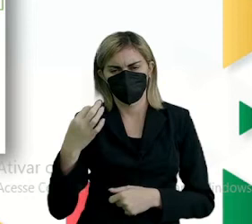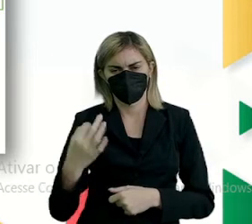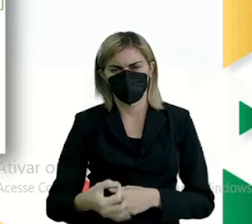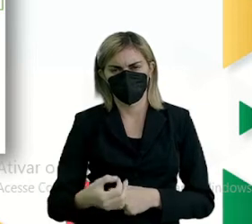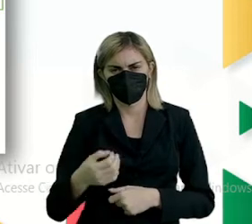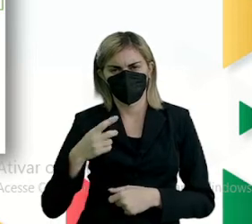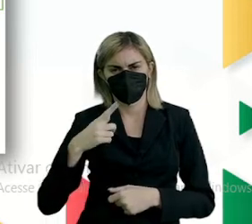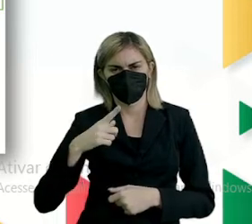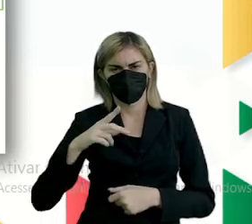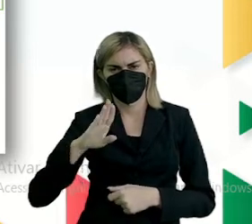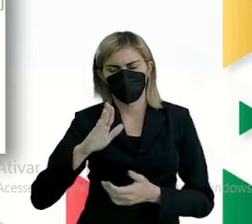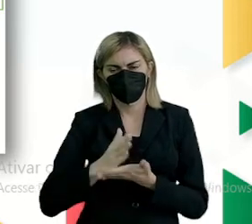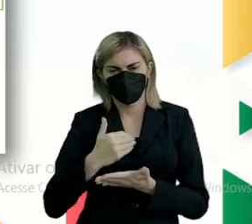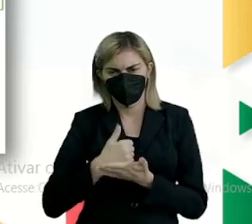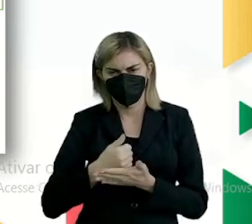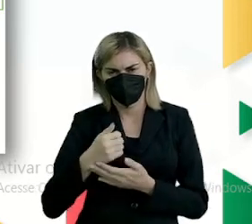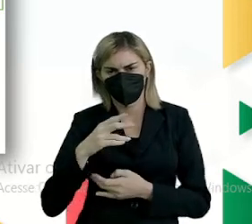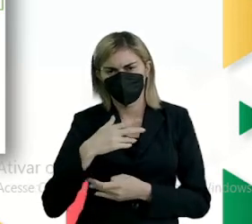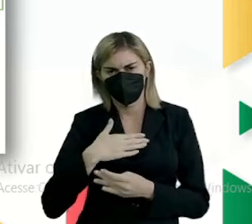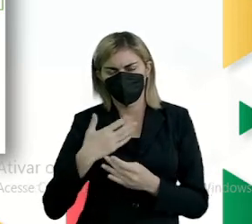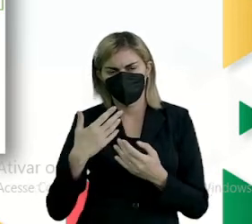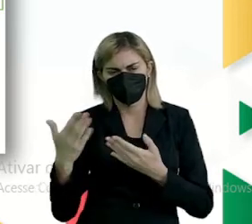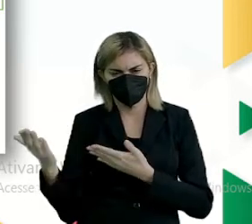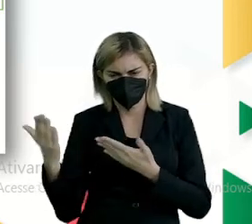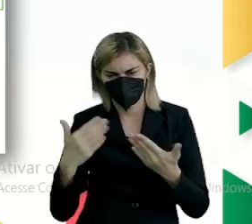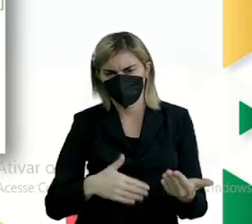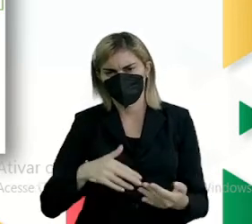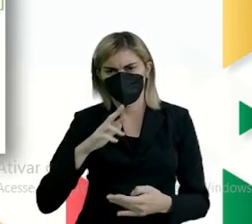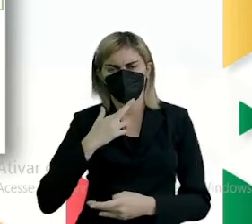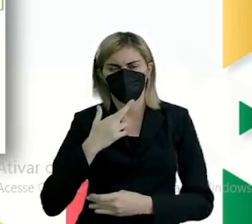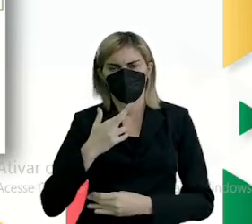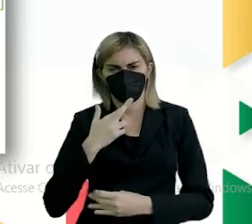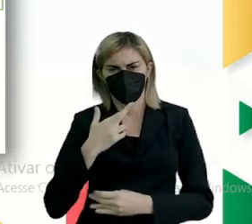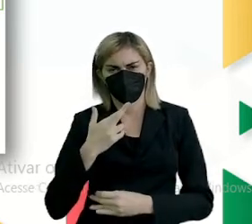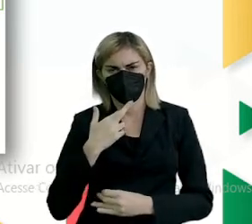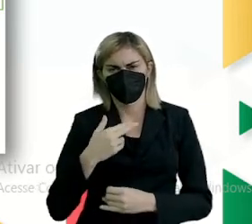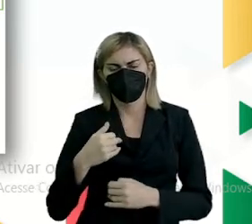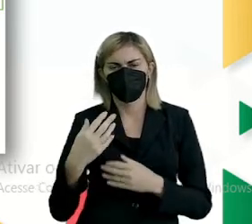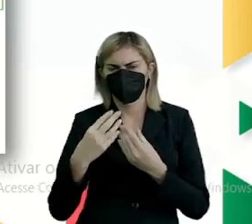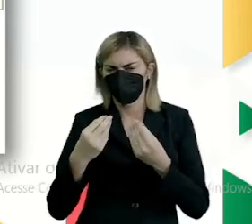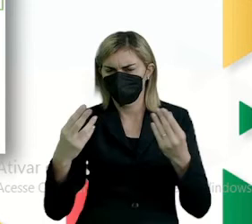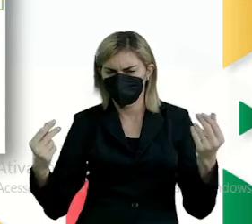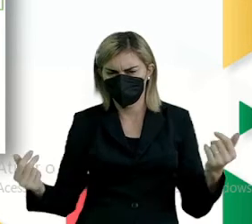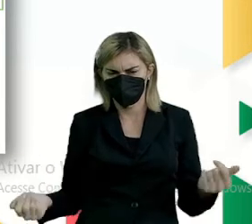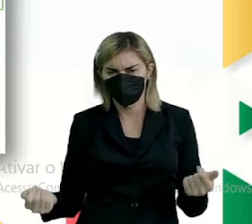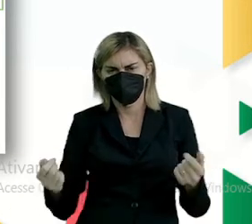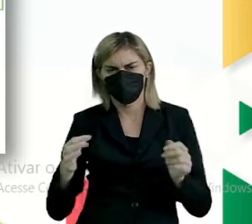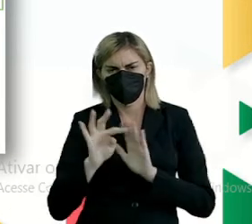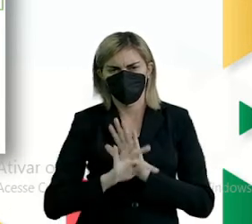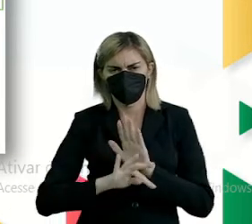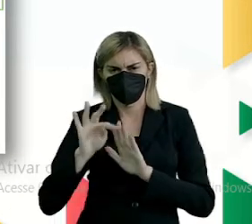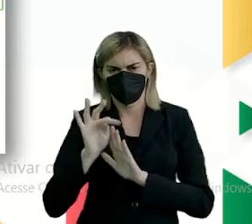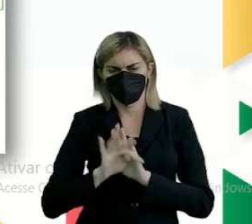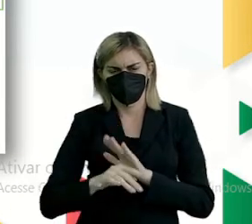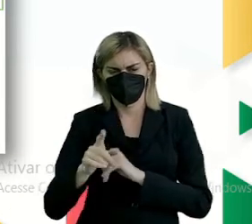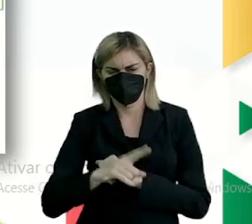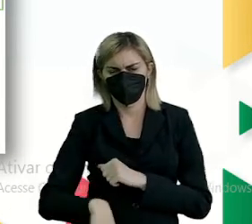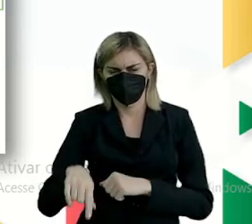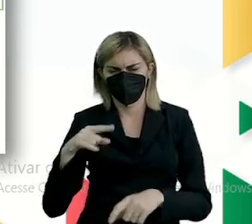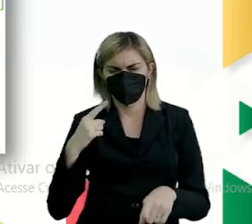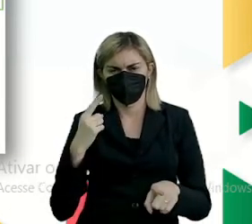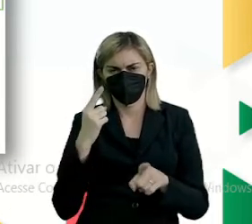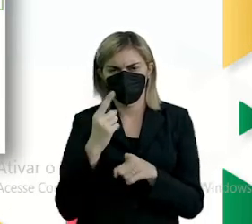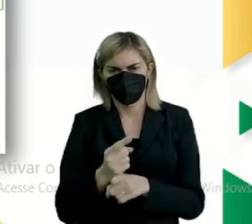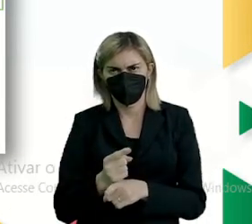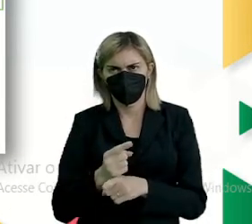uma batatinha, certo? Que ela convoca o refrigerante. E muitas vezes em textos nós encontramos a